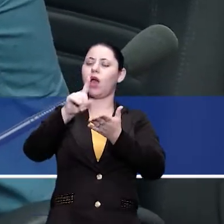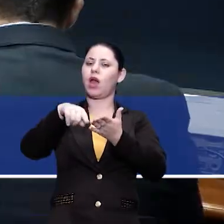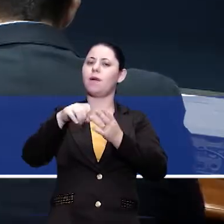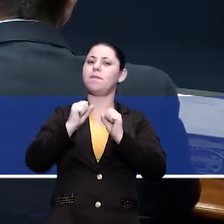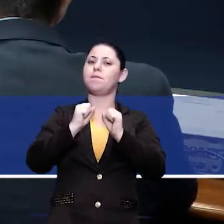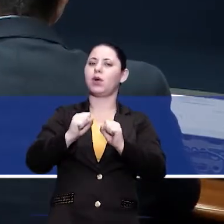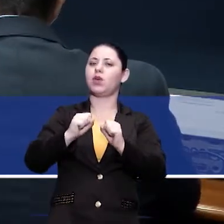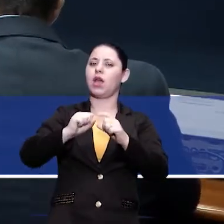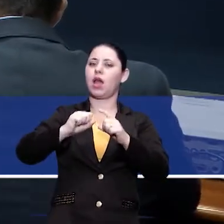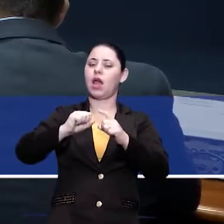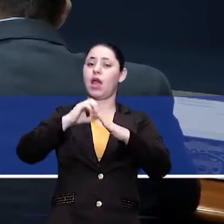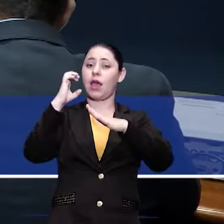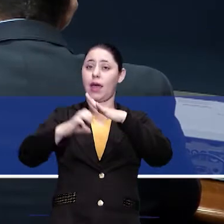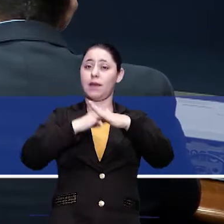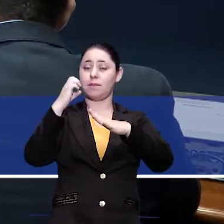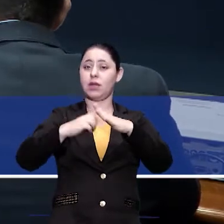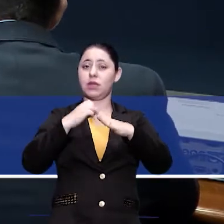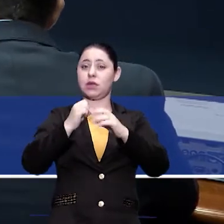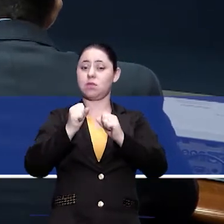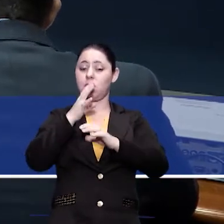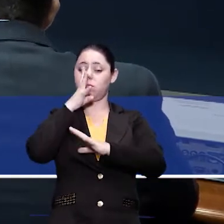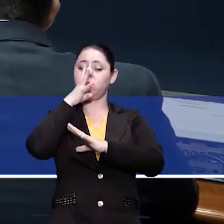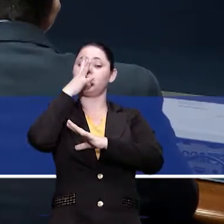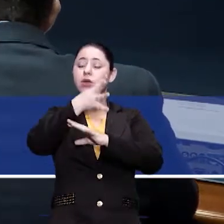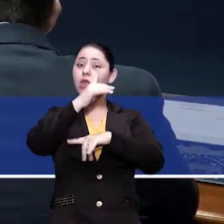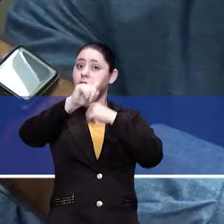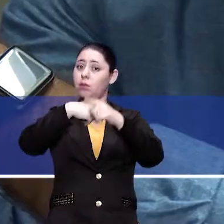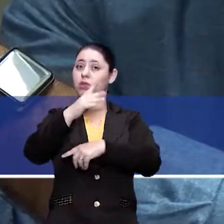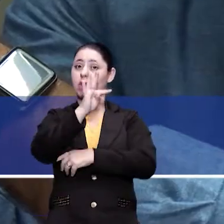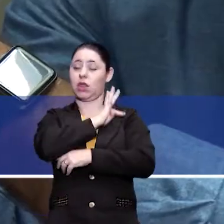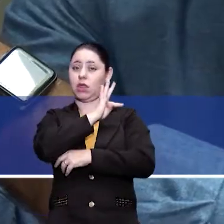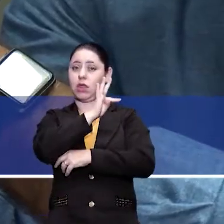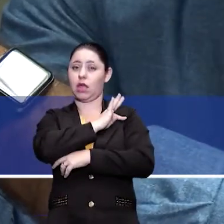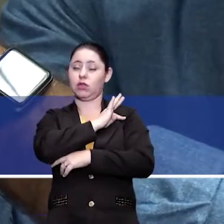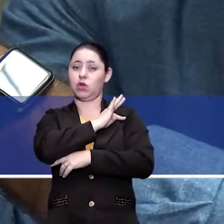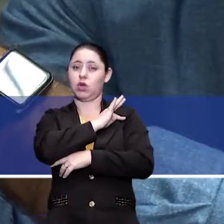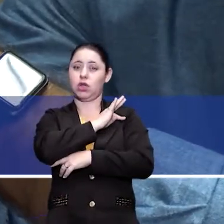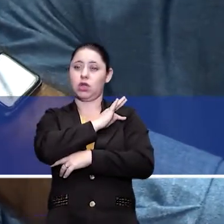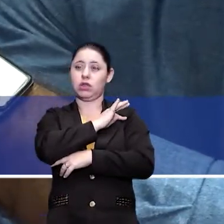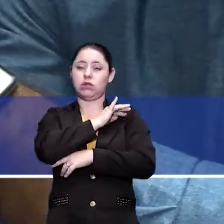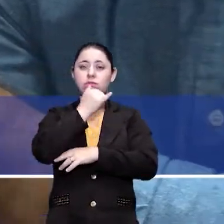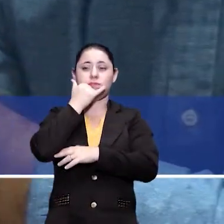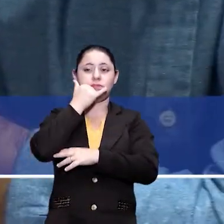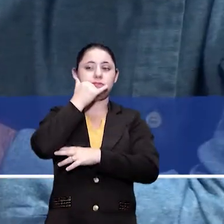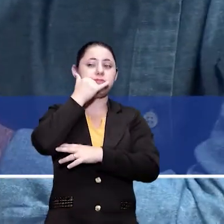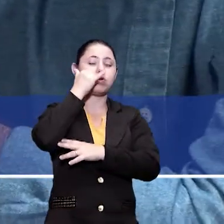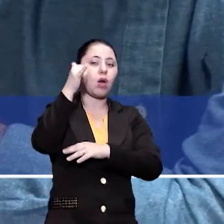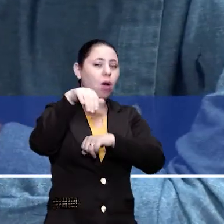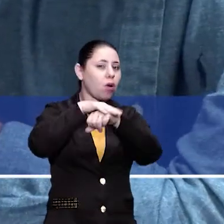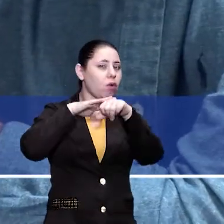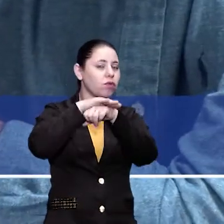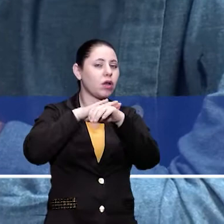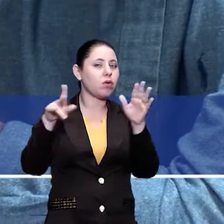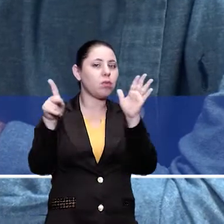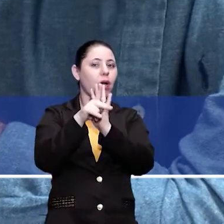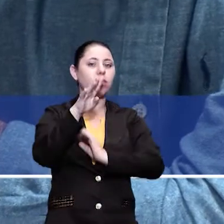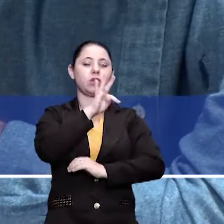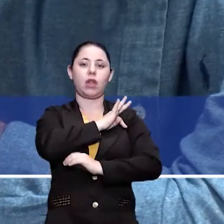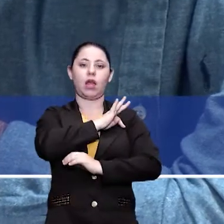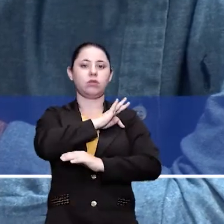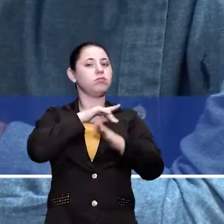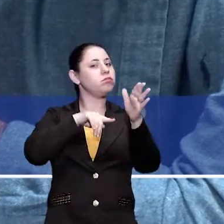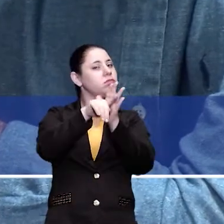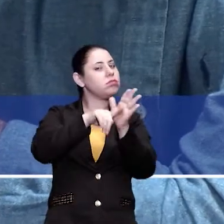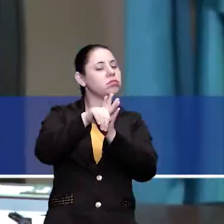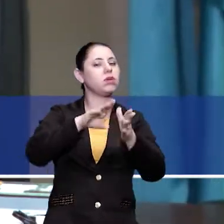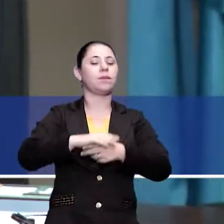comissão, foi uma possível interferência da companhia na perícia após um técnico da empresa entrar em contato com os periciadores de